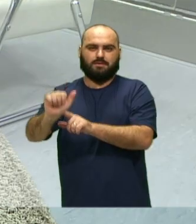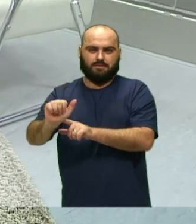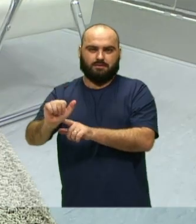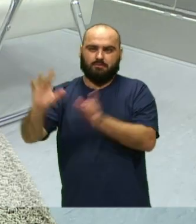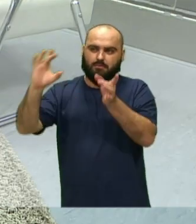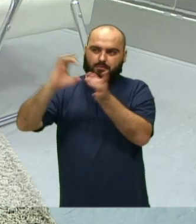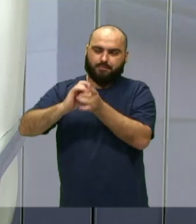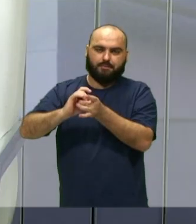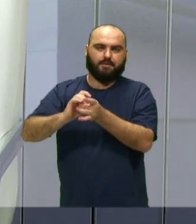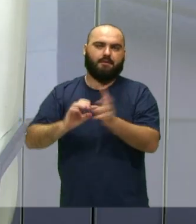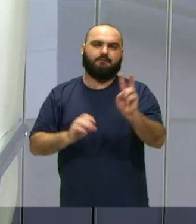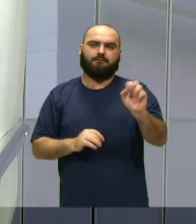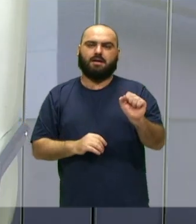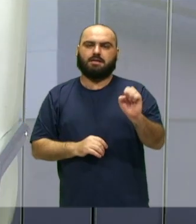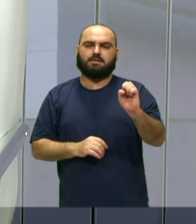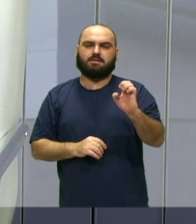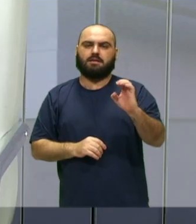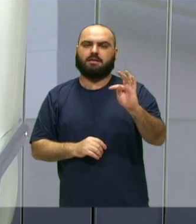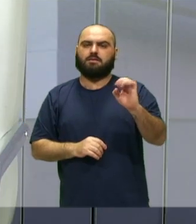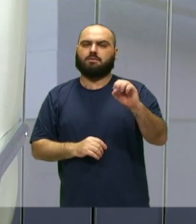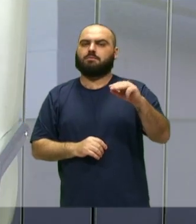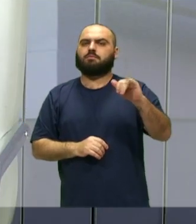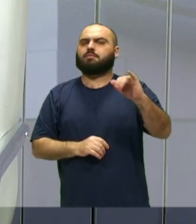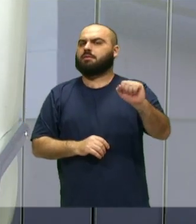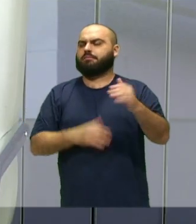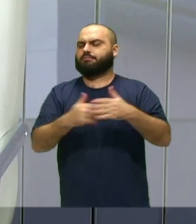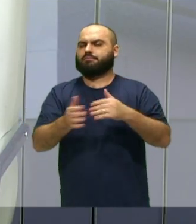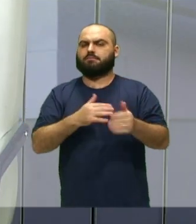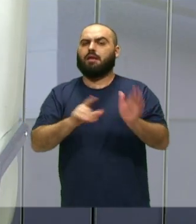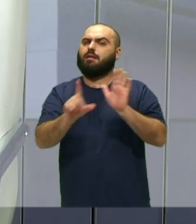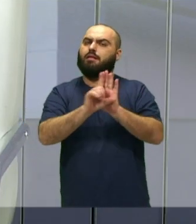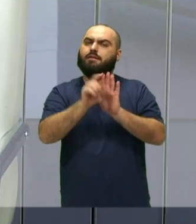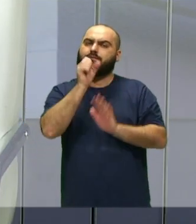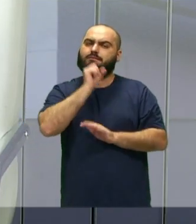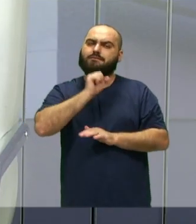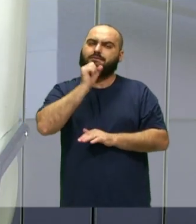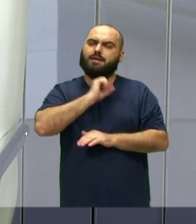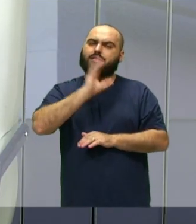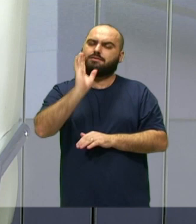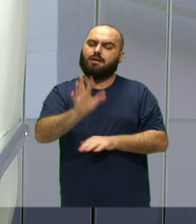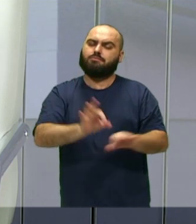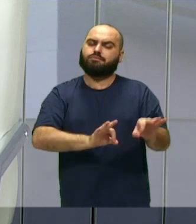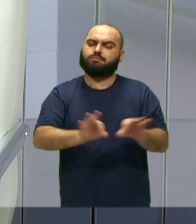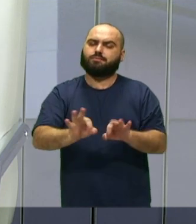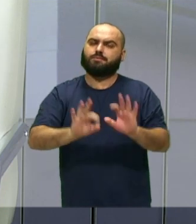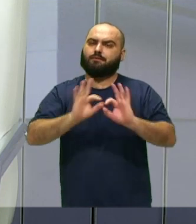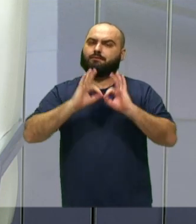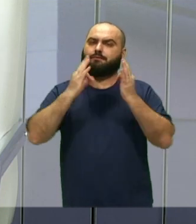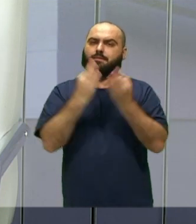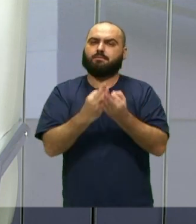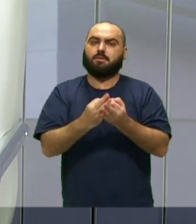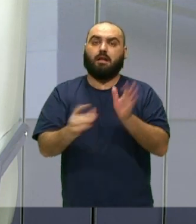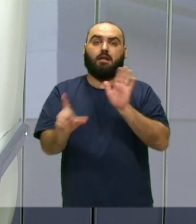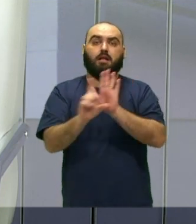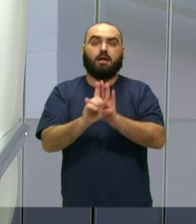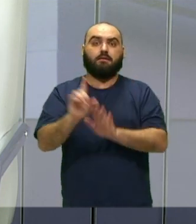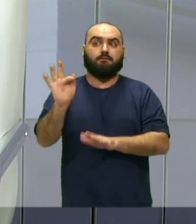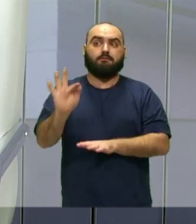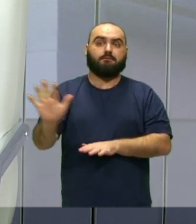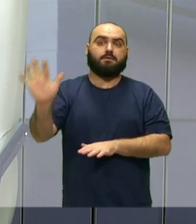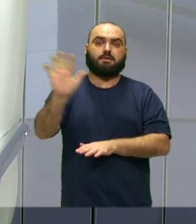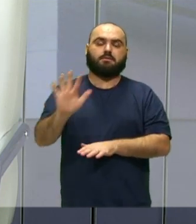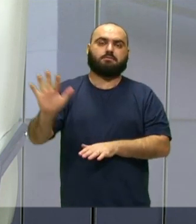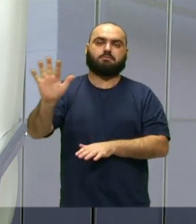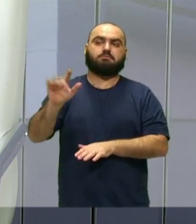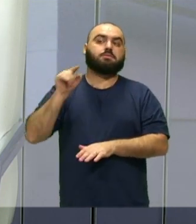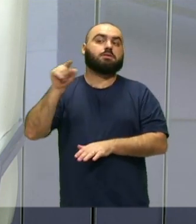a vasectomia. O que acontece? É uma lei muito antiga, é a Lei de Planejamento Familiar, é uma lei federal que ela